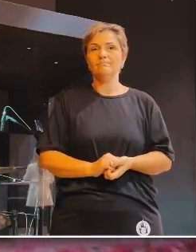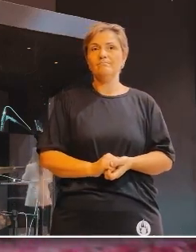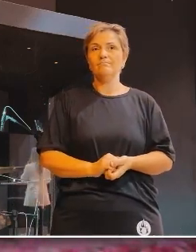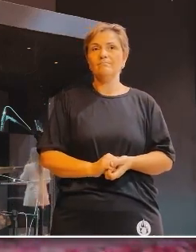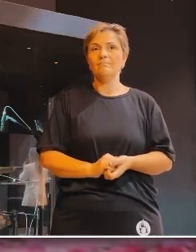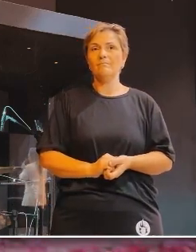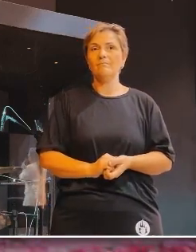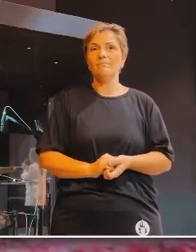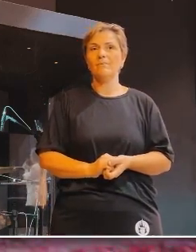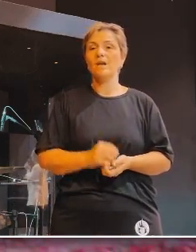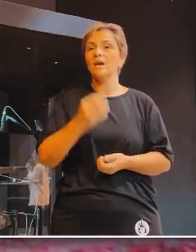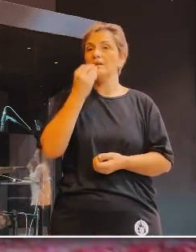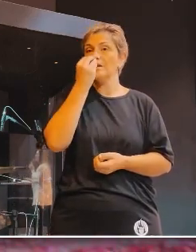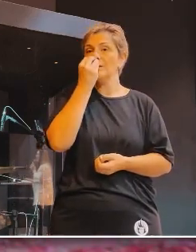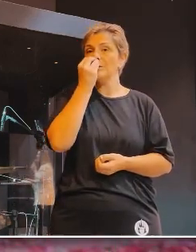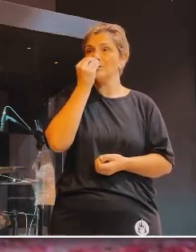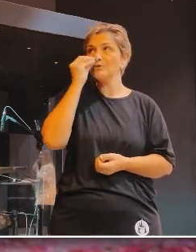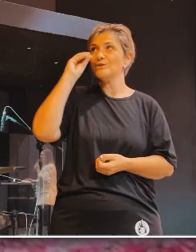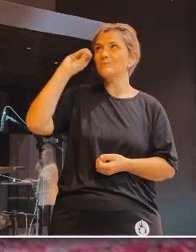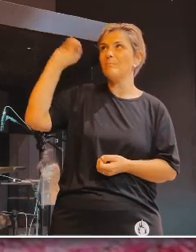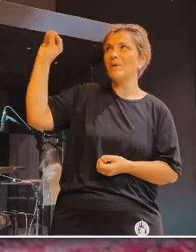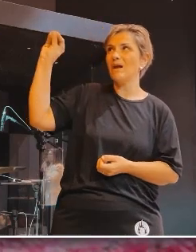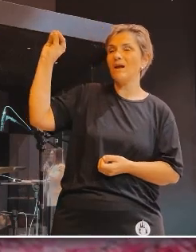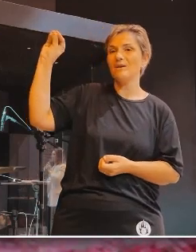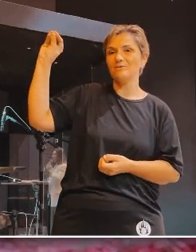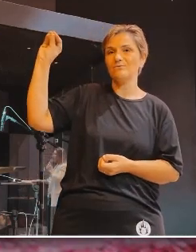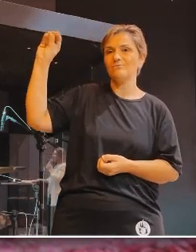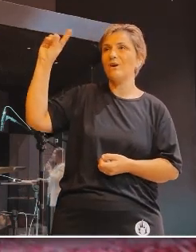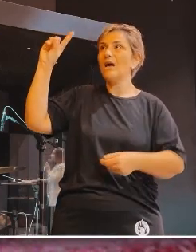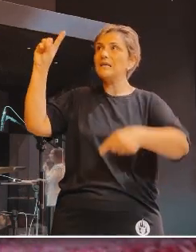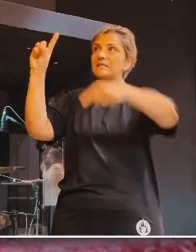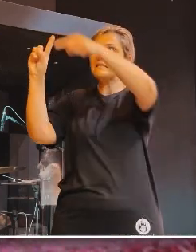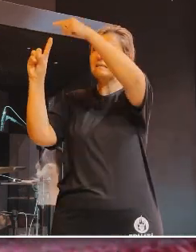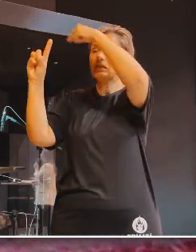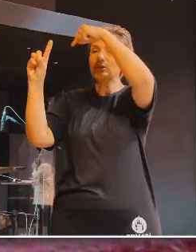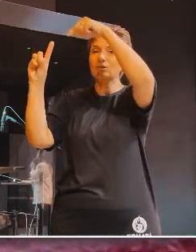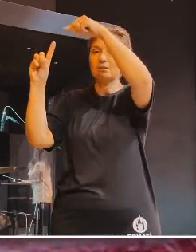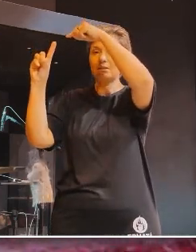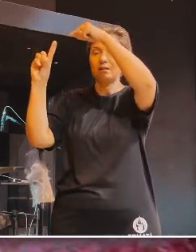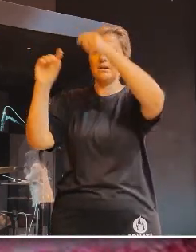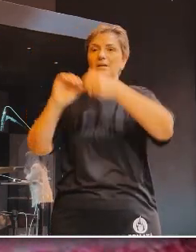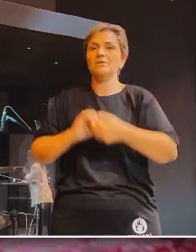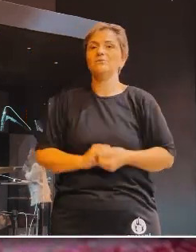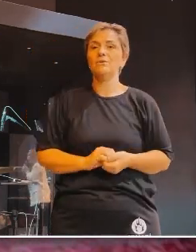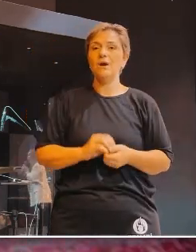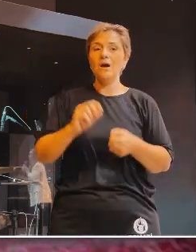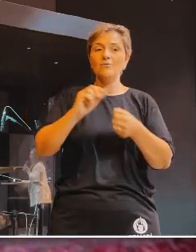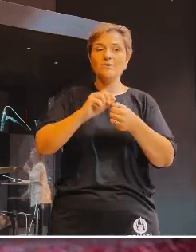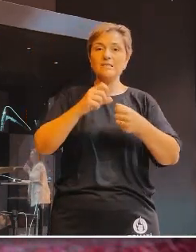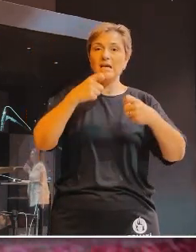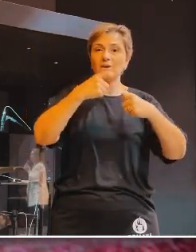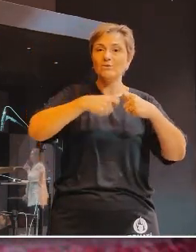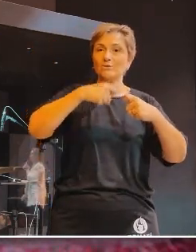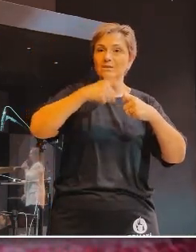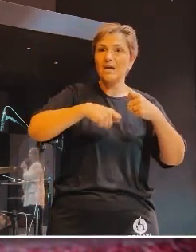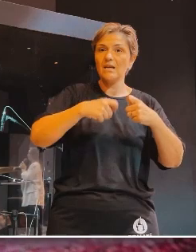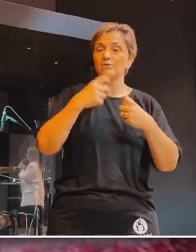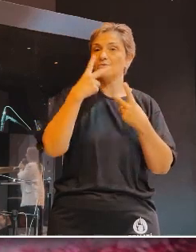Eles desprezam a santidade, fizeram do sexo um Deus,